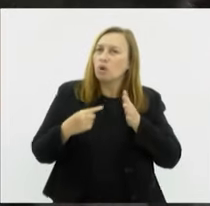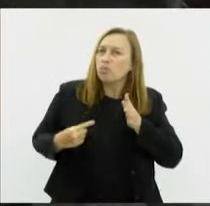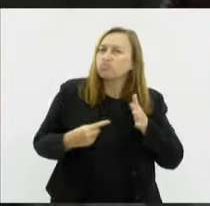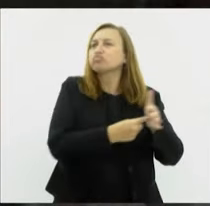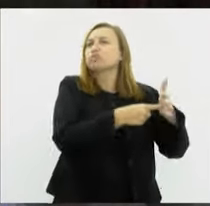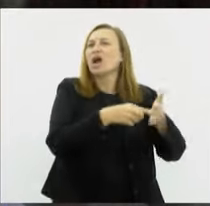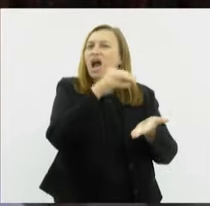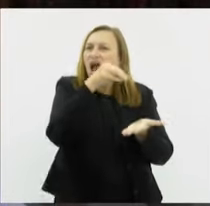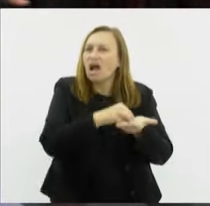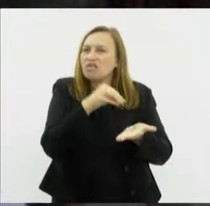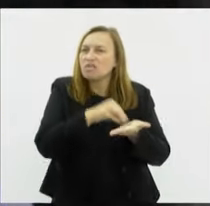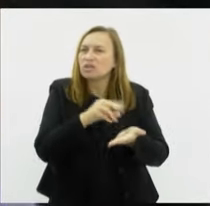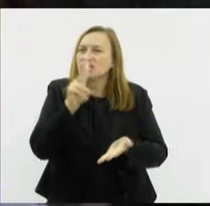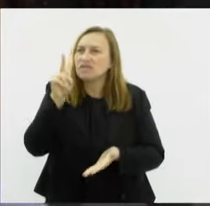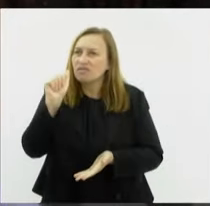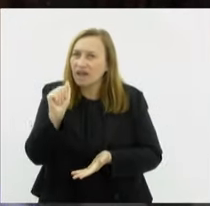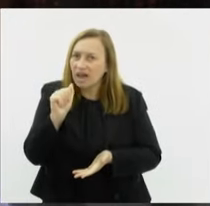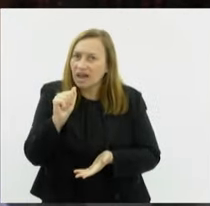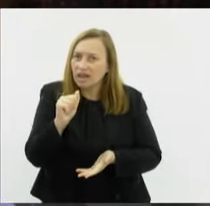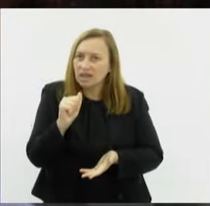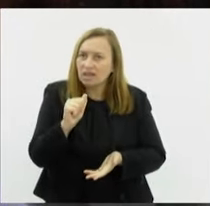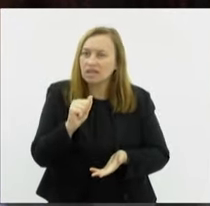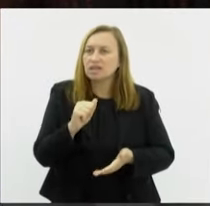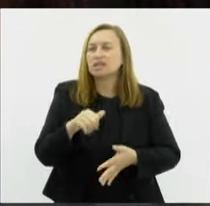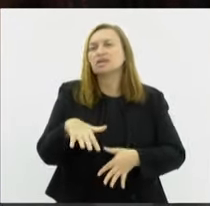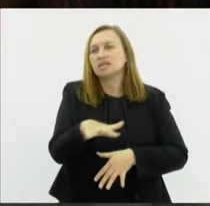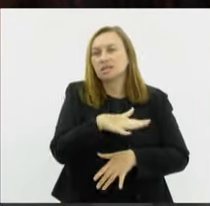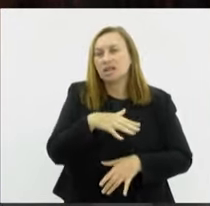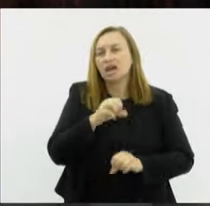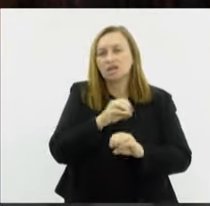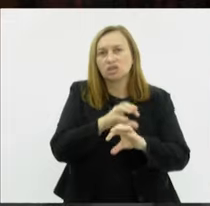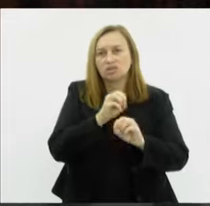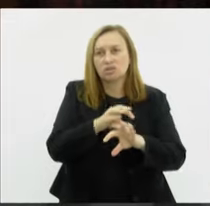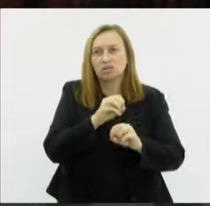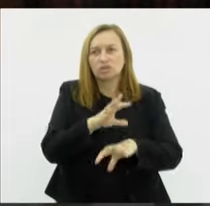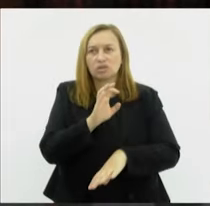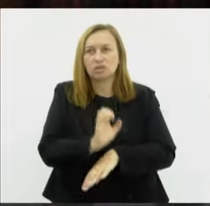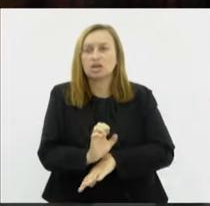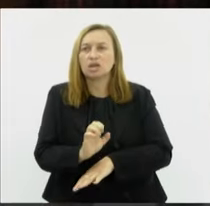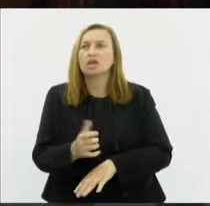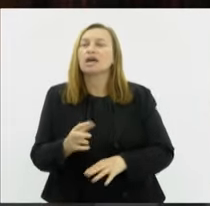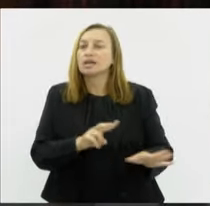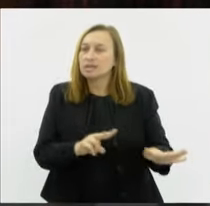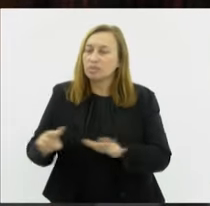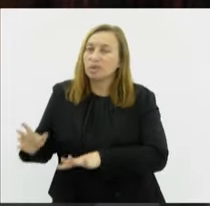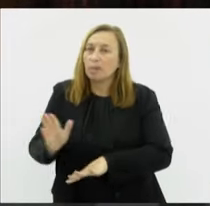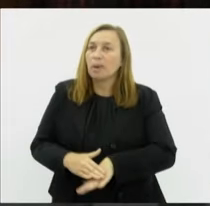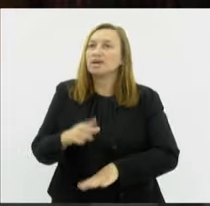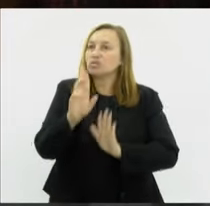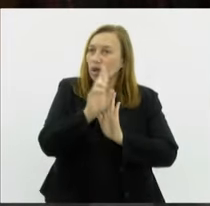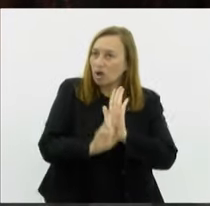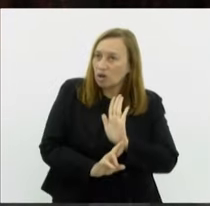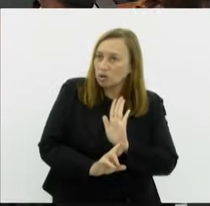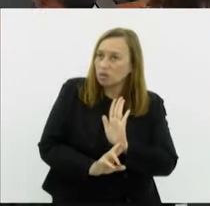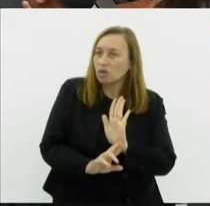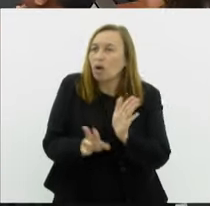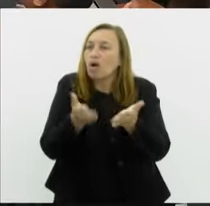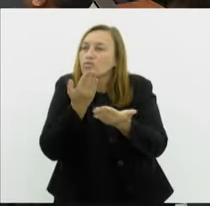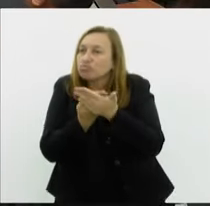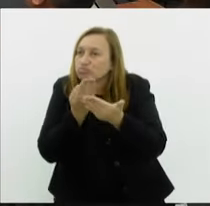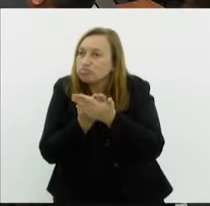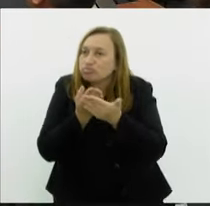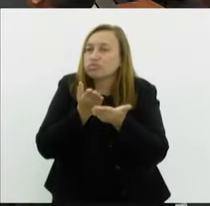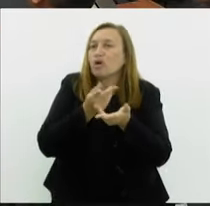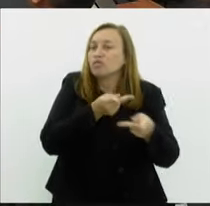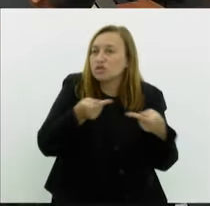a falta de vagas na rede estadual de educação. Essa semana mesmo eu soltei mais um relatório de um levantamento feito, visitando mais